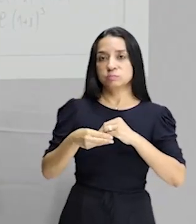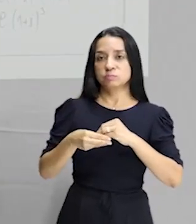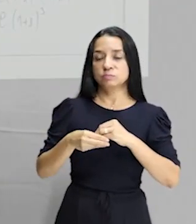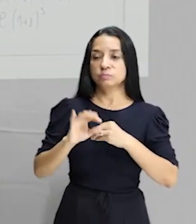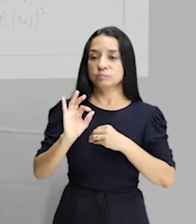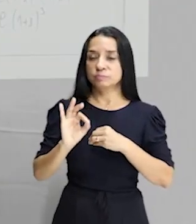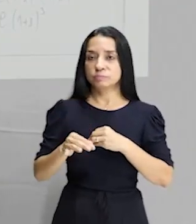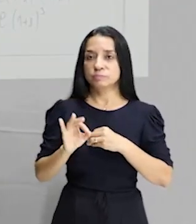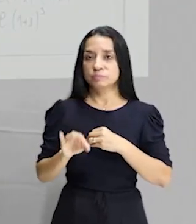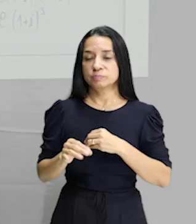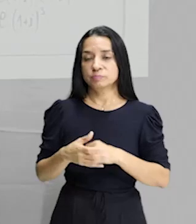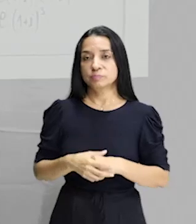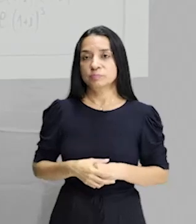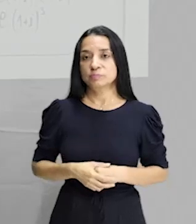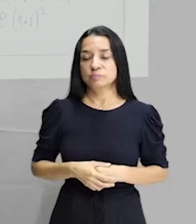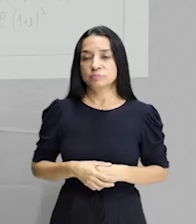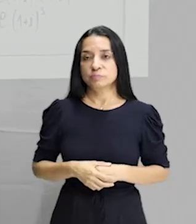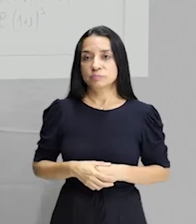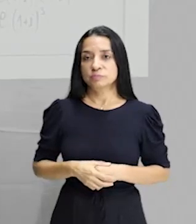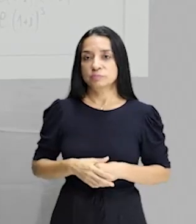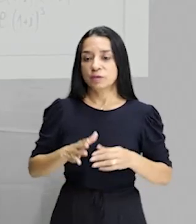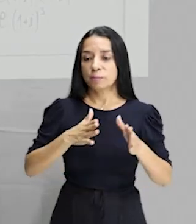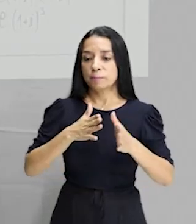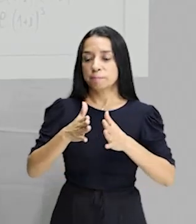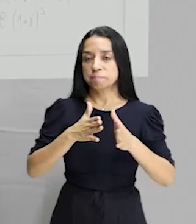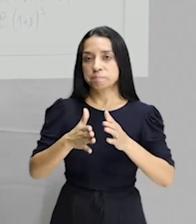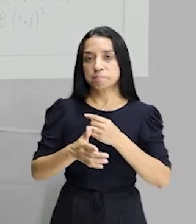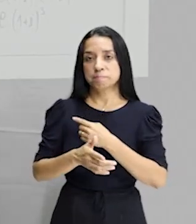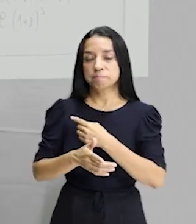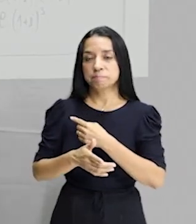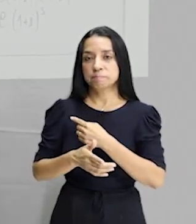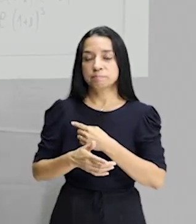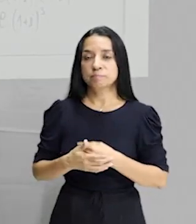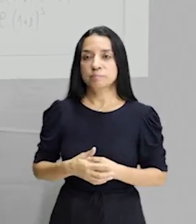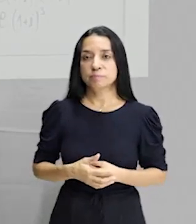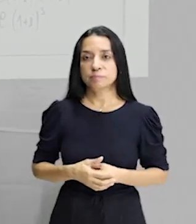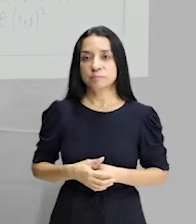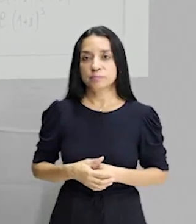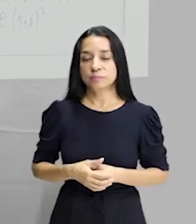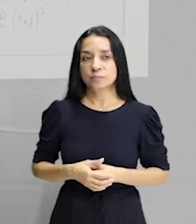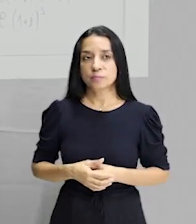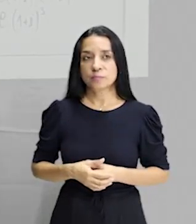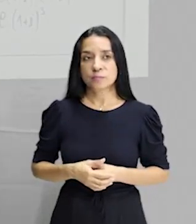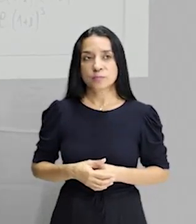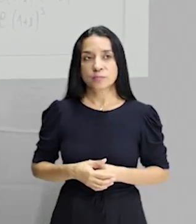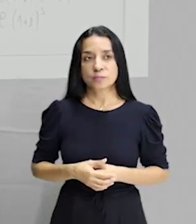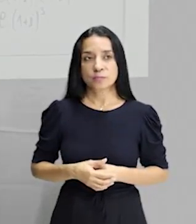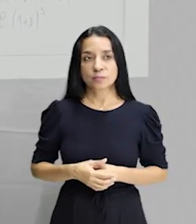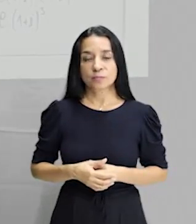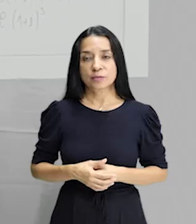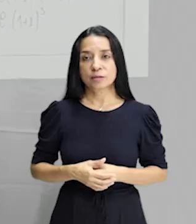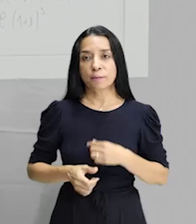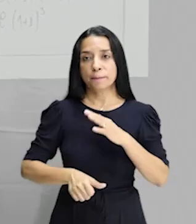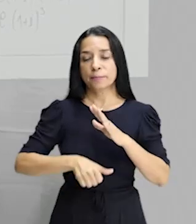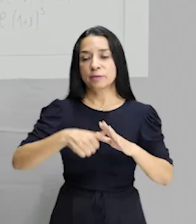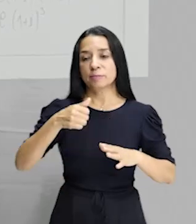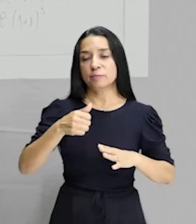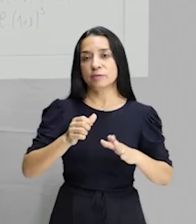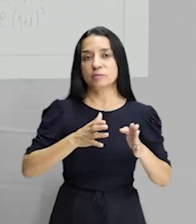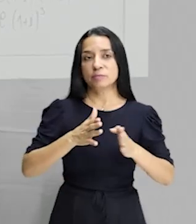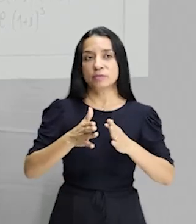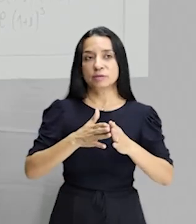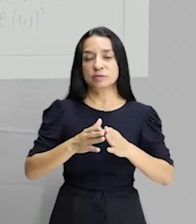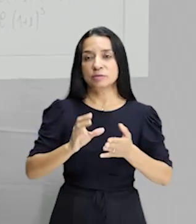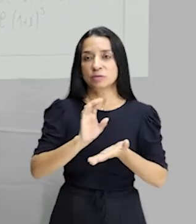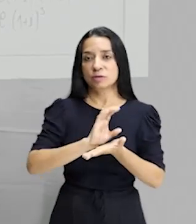certo vamos período né Depois generaliza aqui a forma então no primeiro período o capital